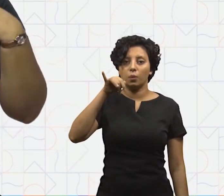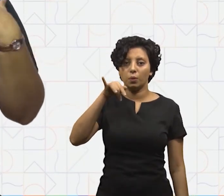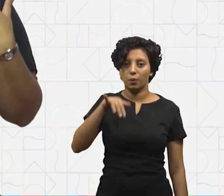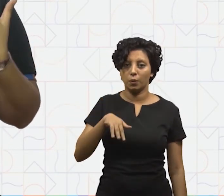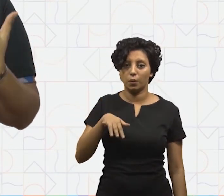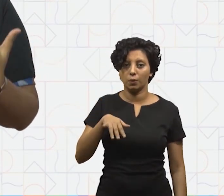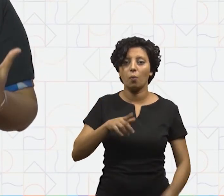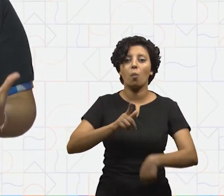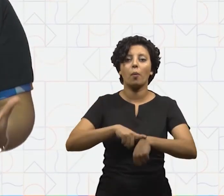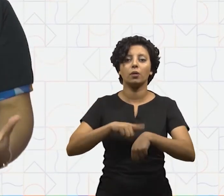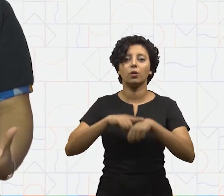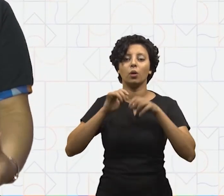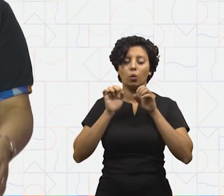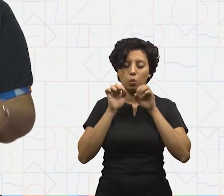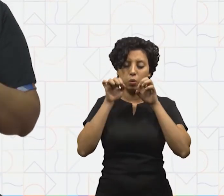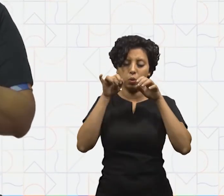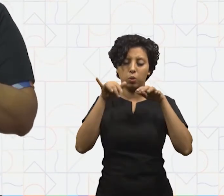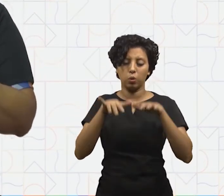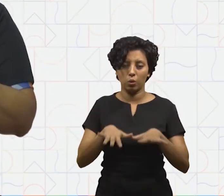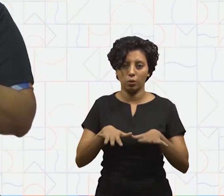expiração.